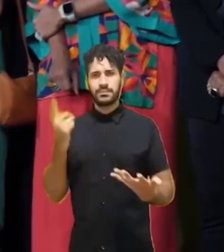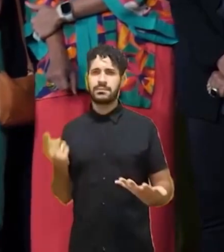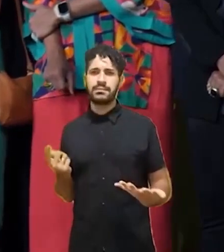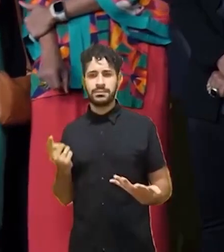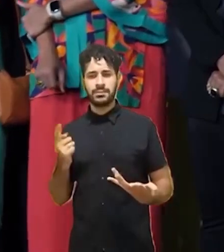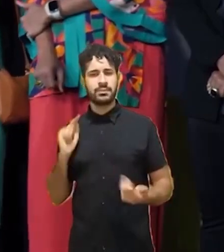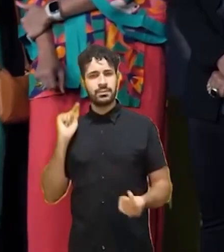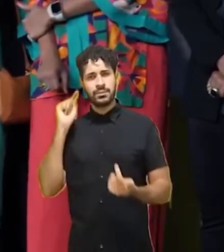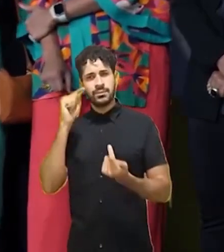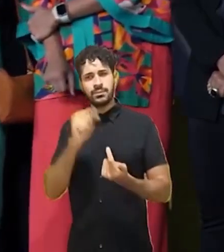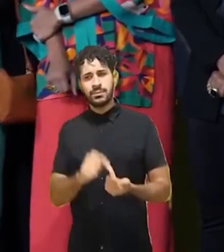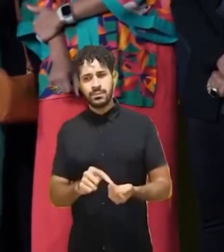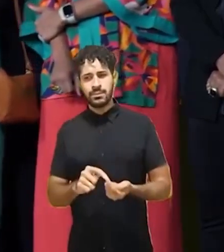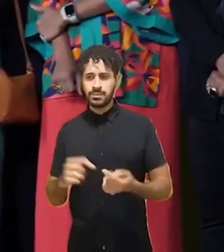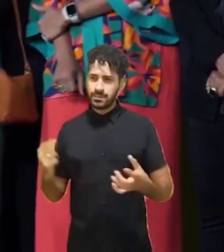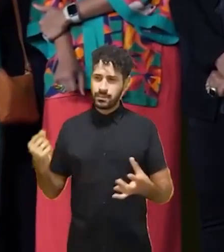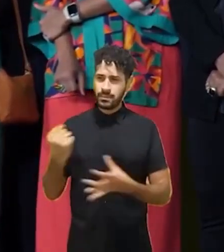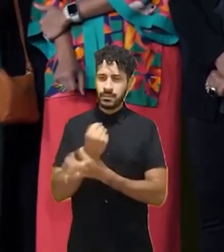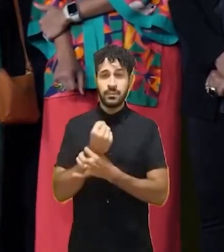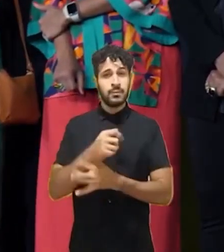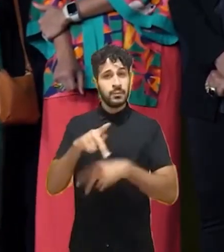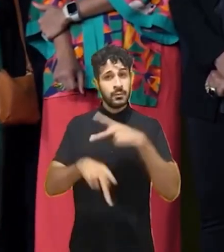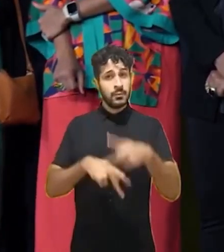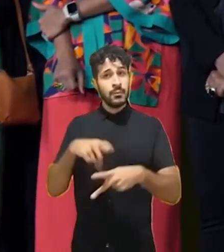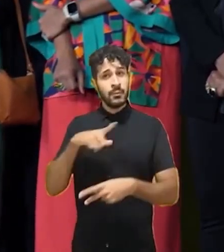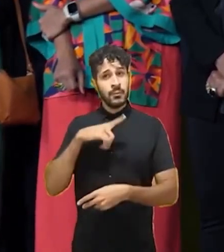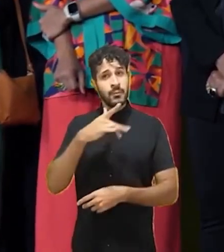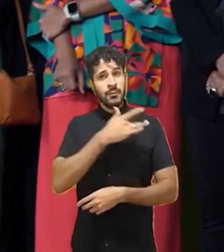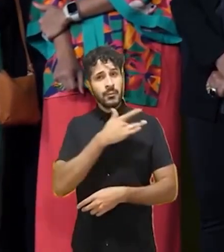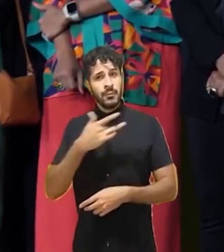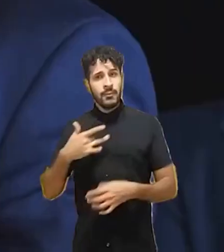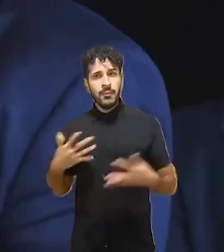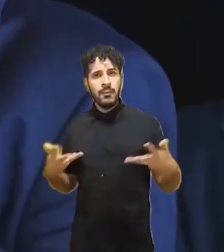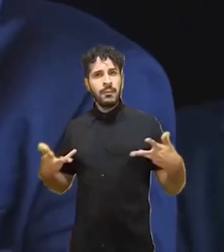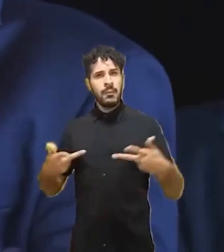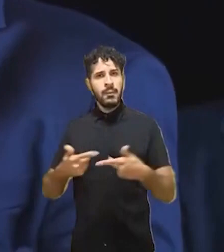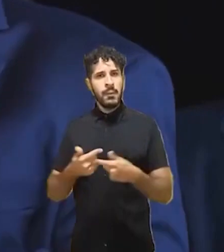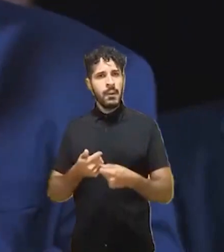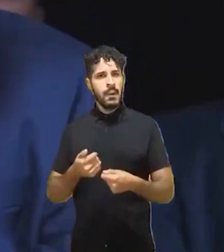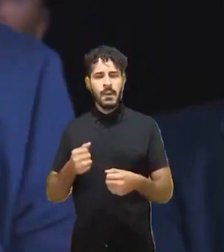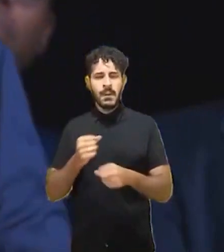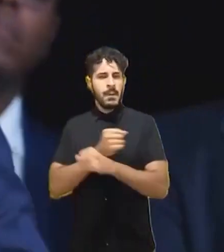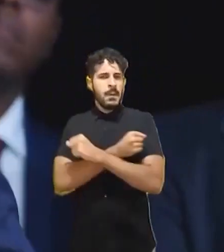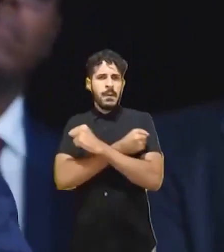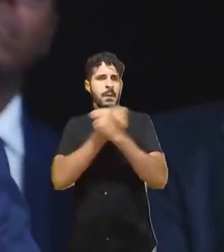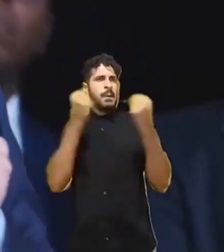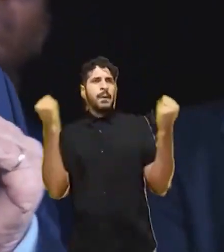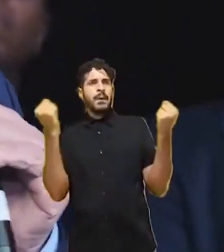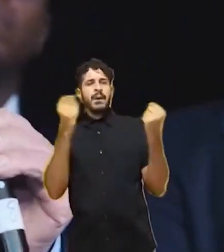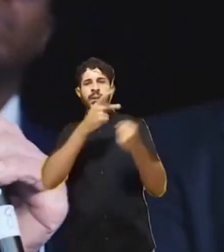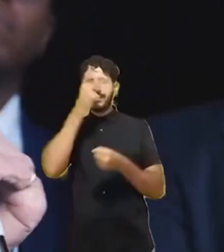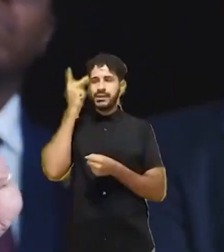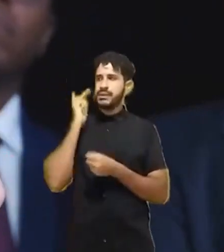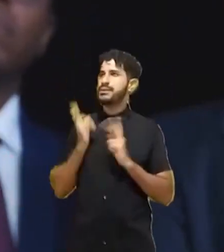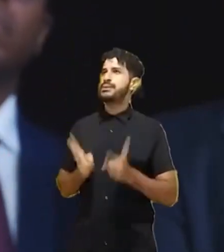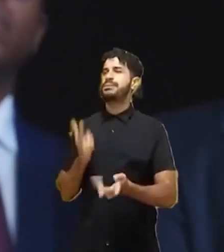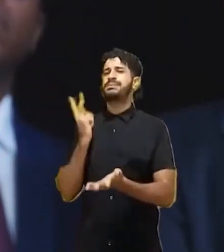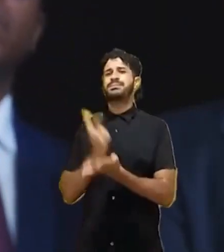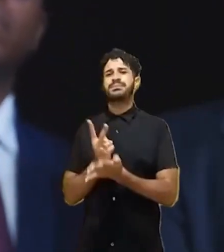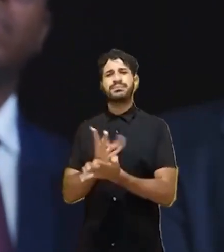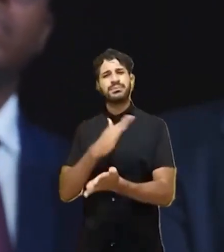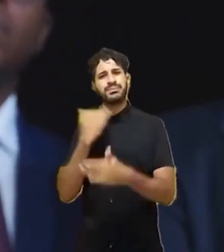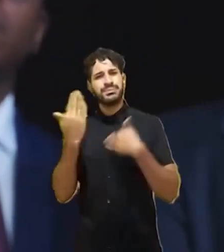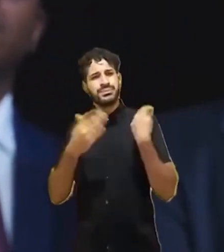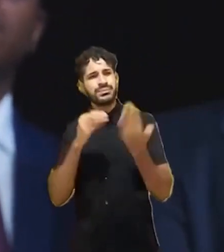a missão de garantir que esse povo tem uma saúde de qualidade não é possível as pessoas costurar morrendo por